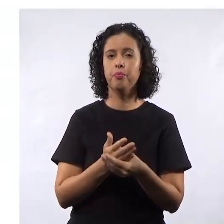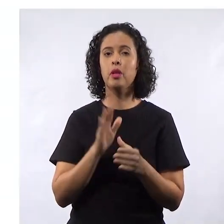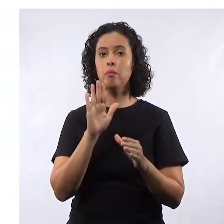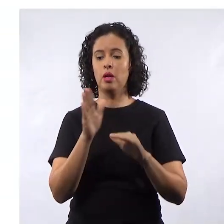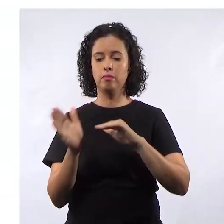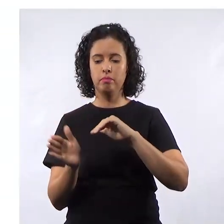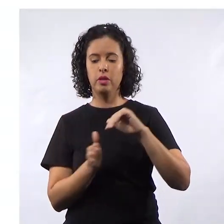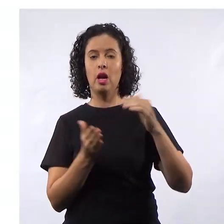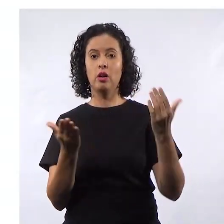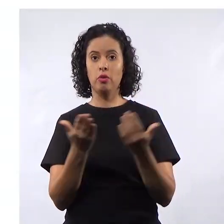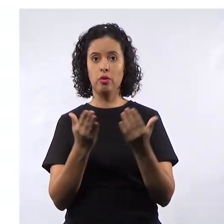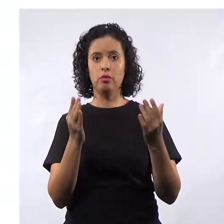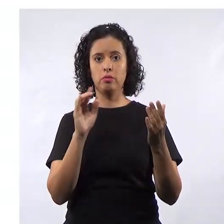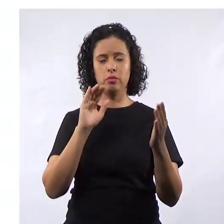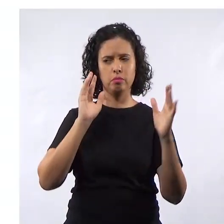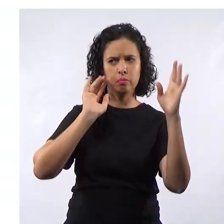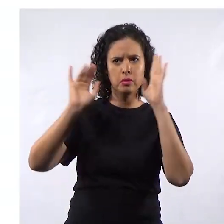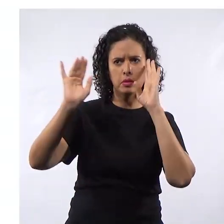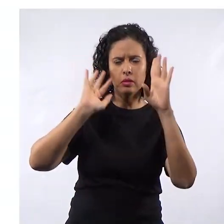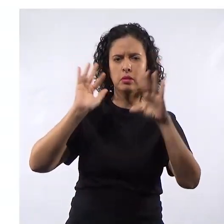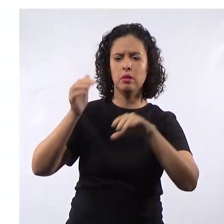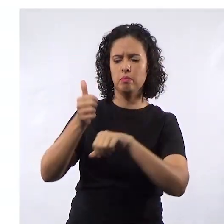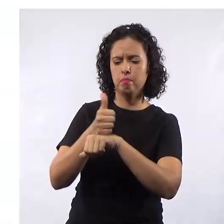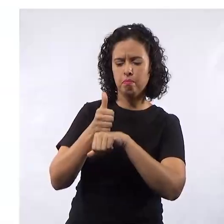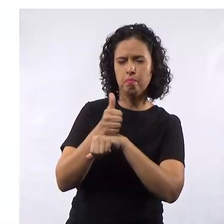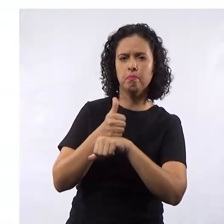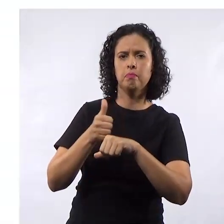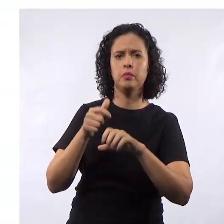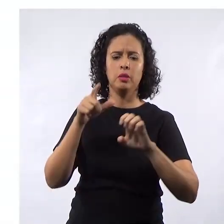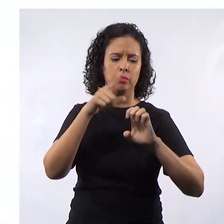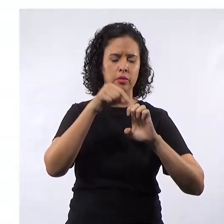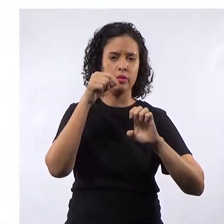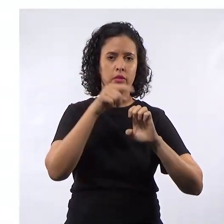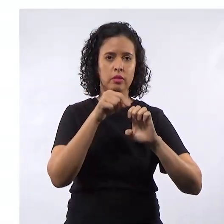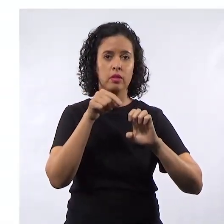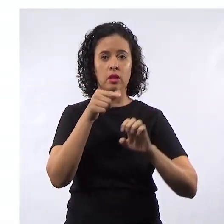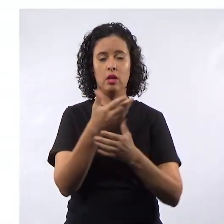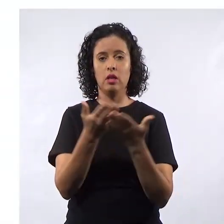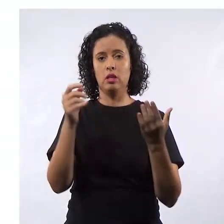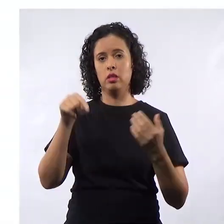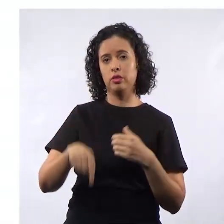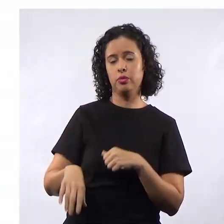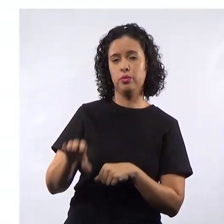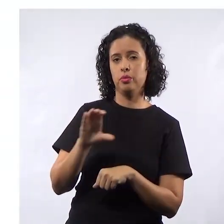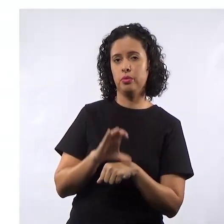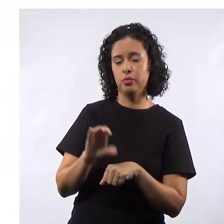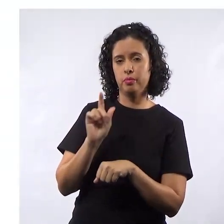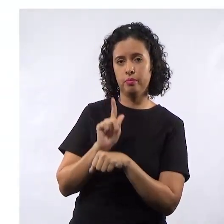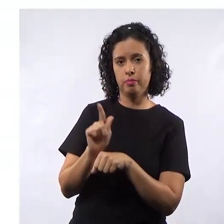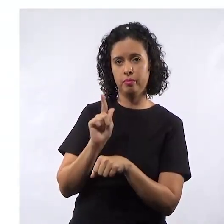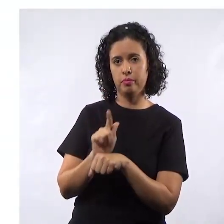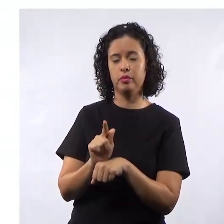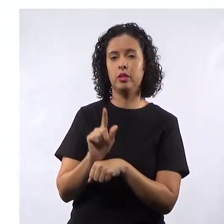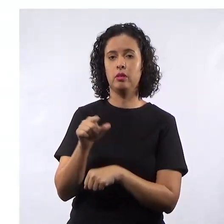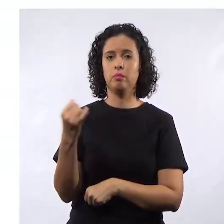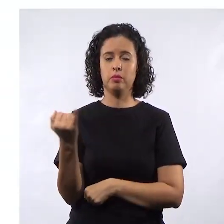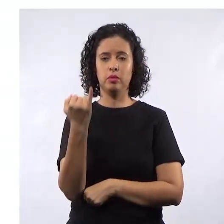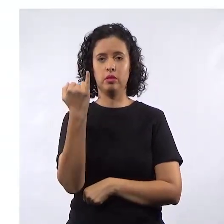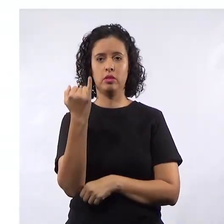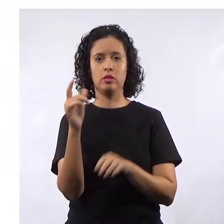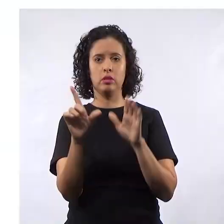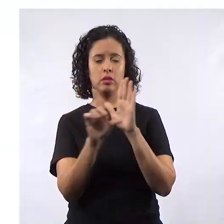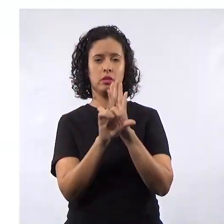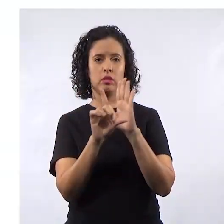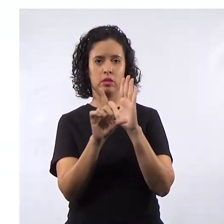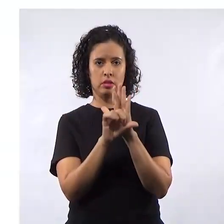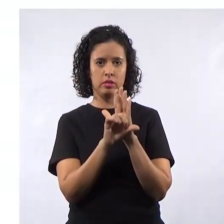um empreendedor, como um fornecedor. Aqui você já está no curso de gestão comercial, então é importante olhar essa lei aqui